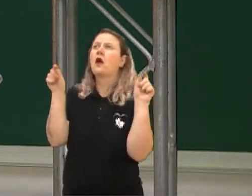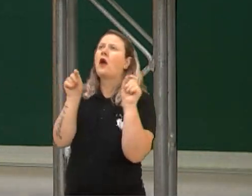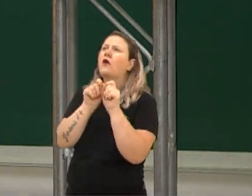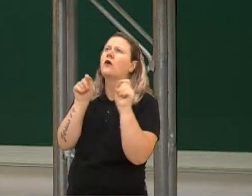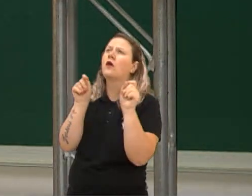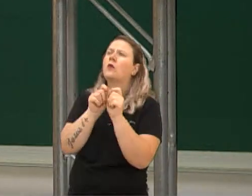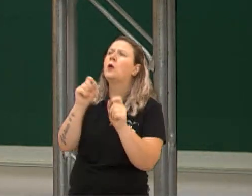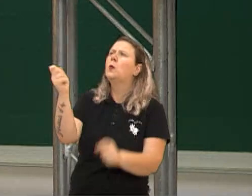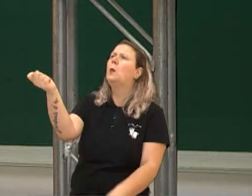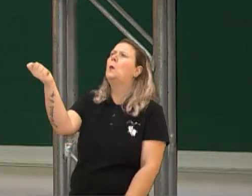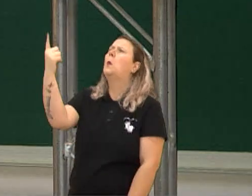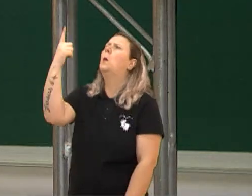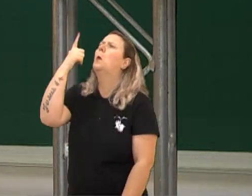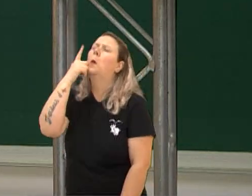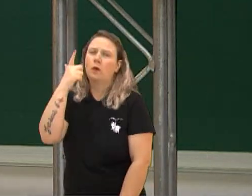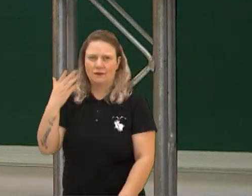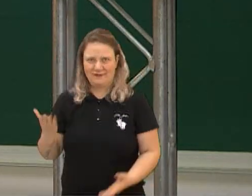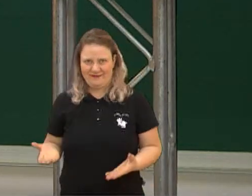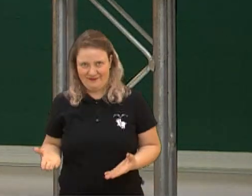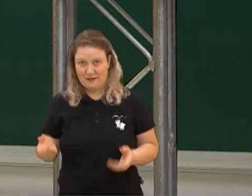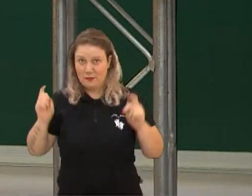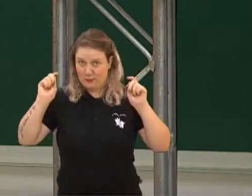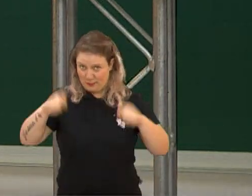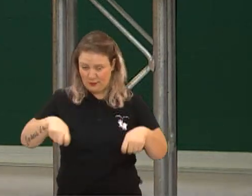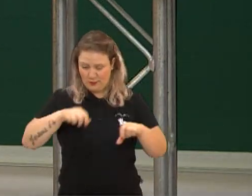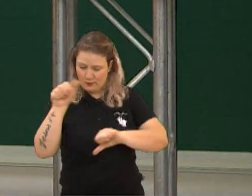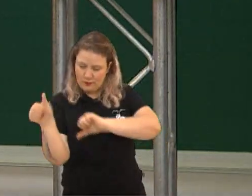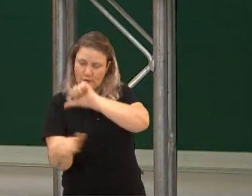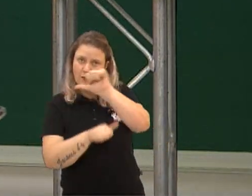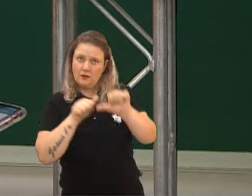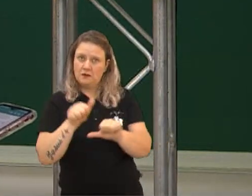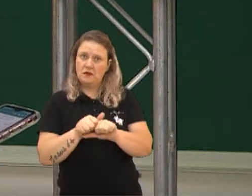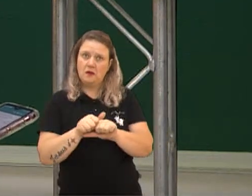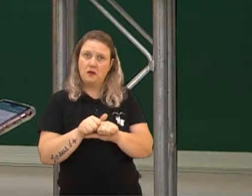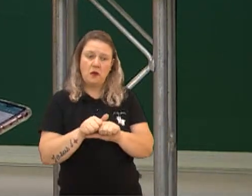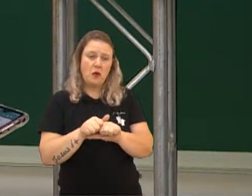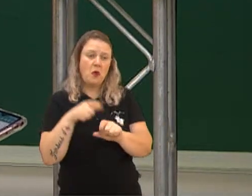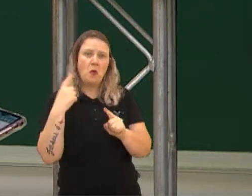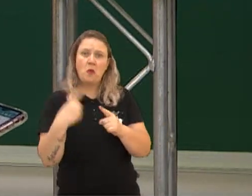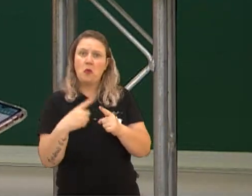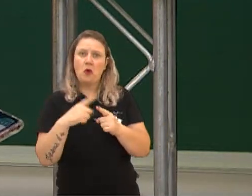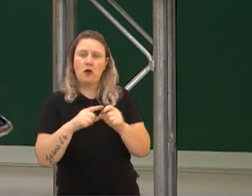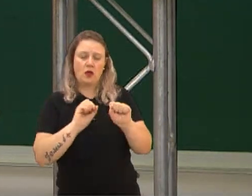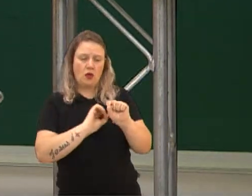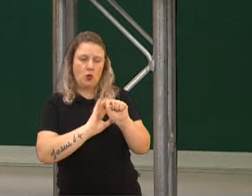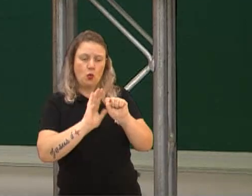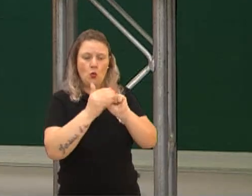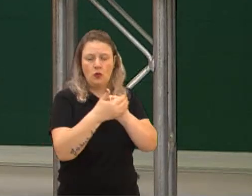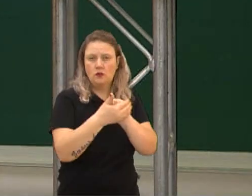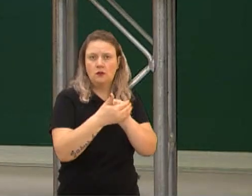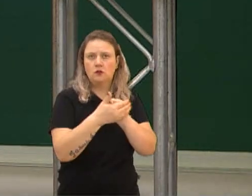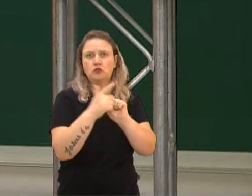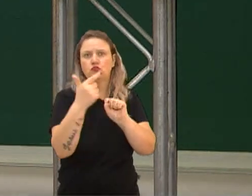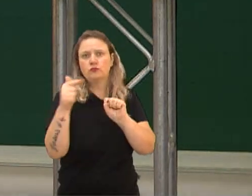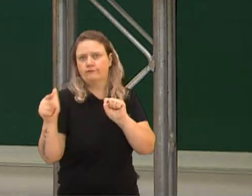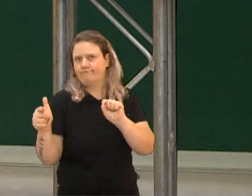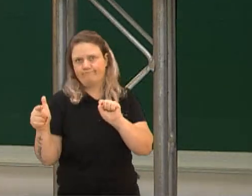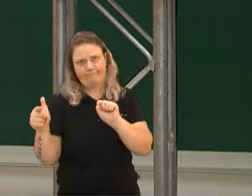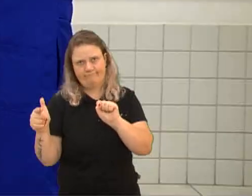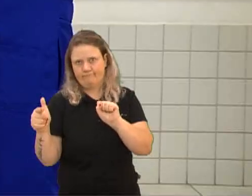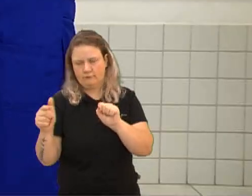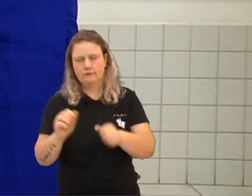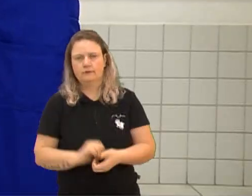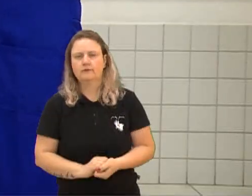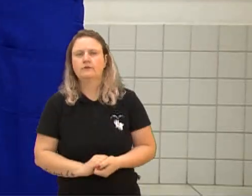muito sol. E aí, sim, eu tenho o sujeito inexistente, porque quem fez muito sol, né? Então, a gente não tem ali a existência.